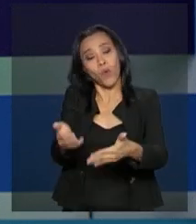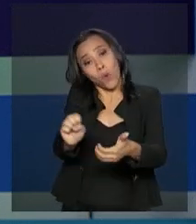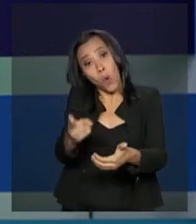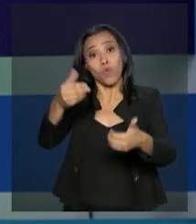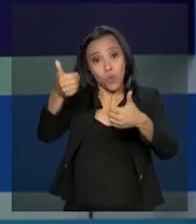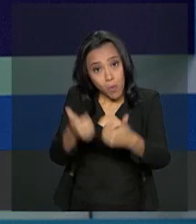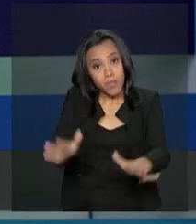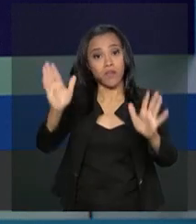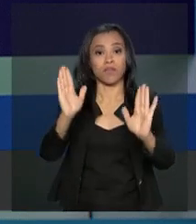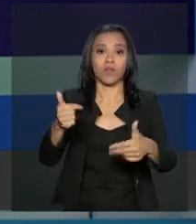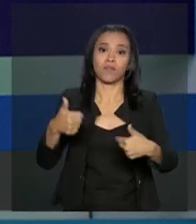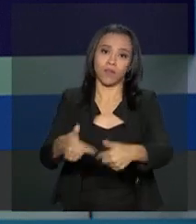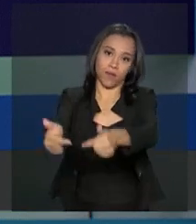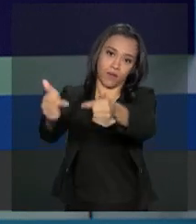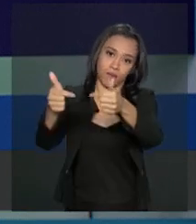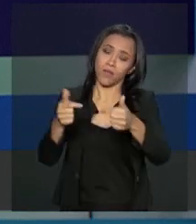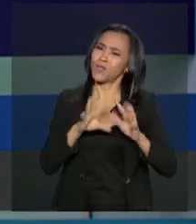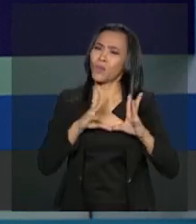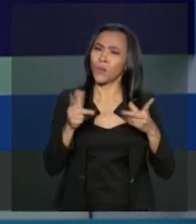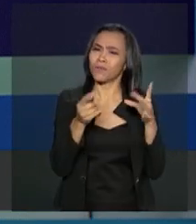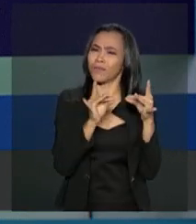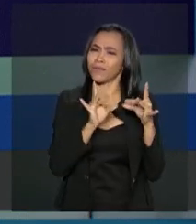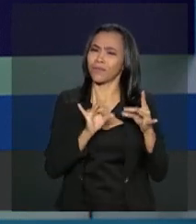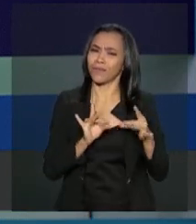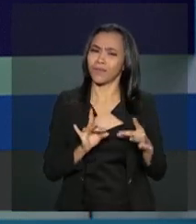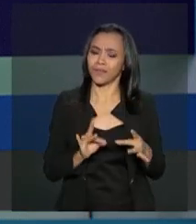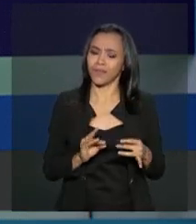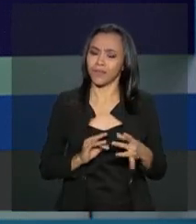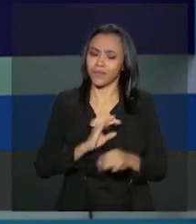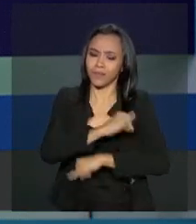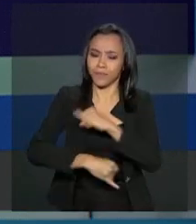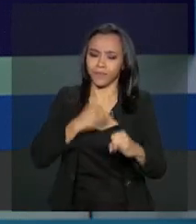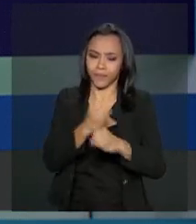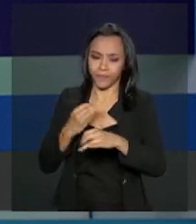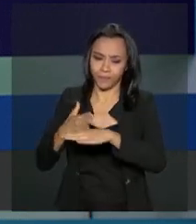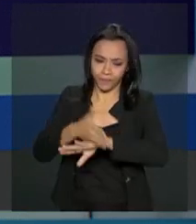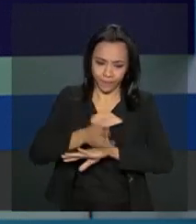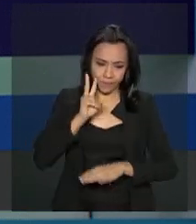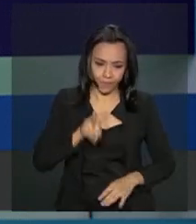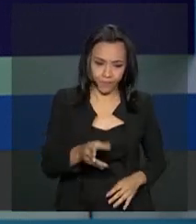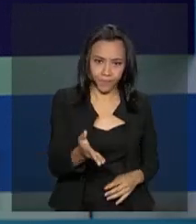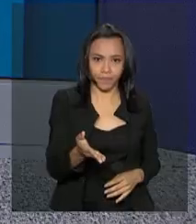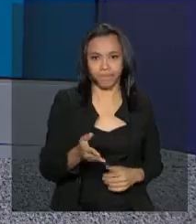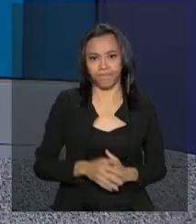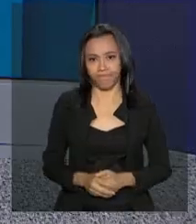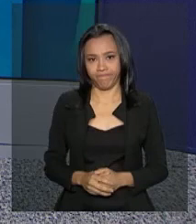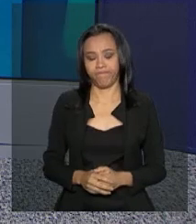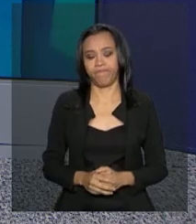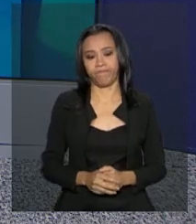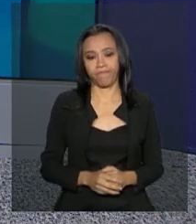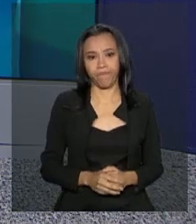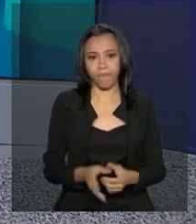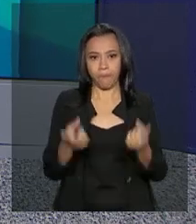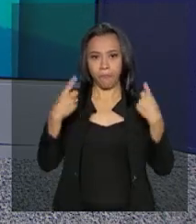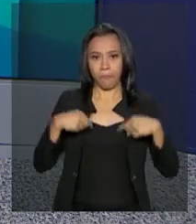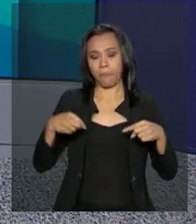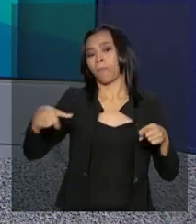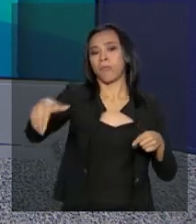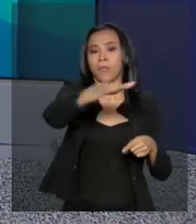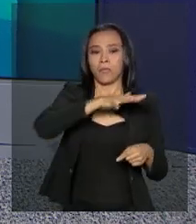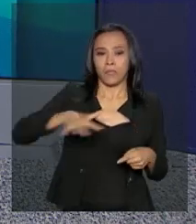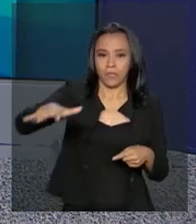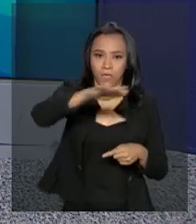nas localidades todos os detalhes estão em mais médicos ponto gov.br o setor de